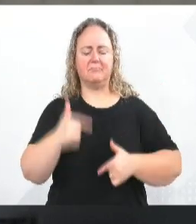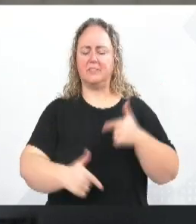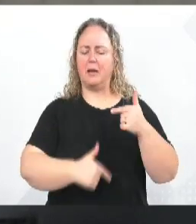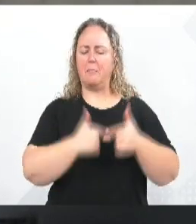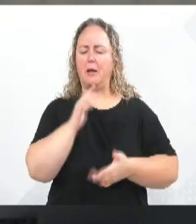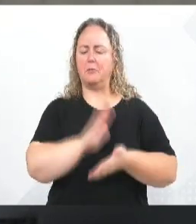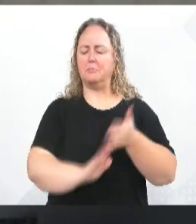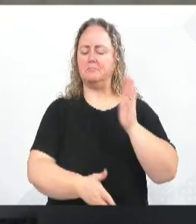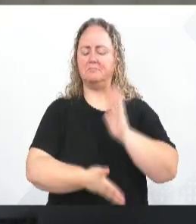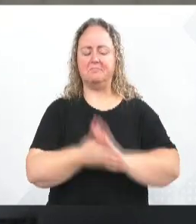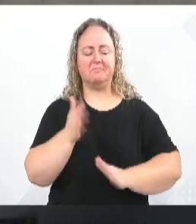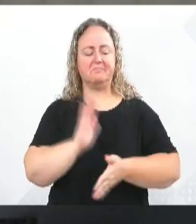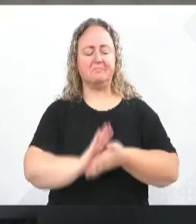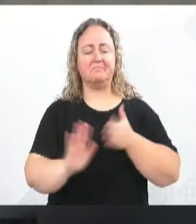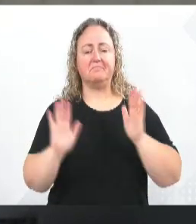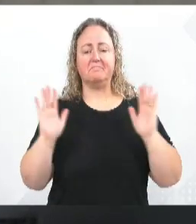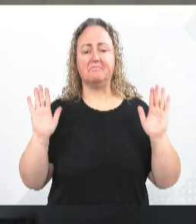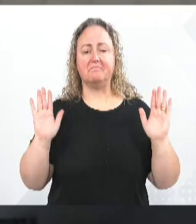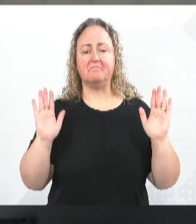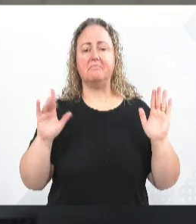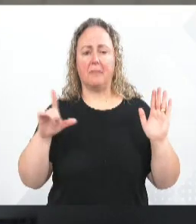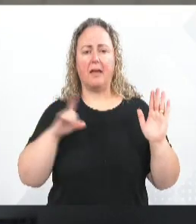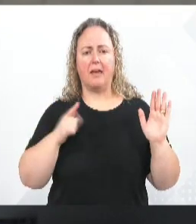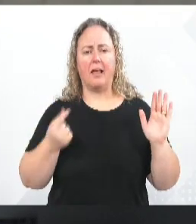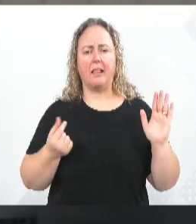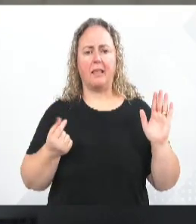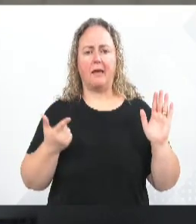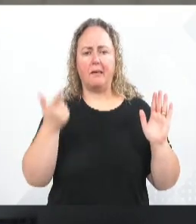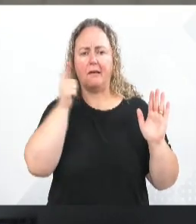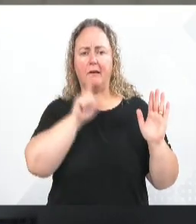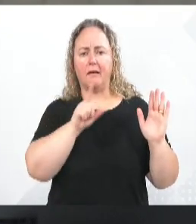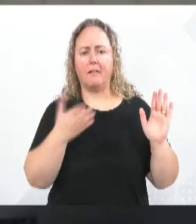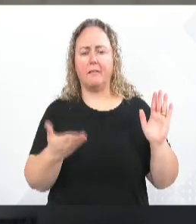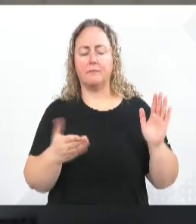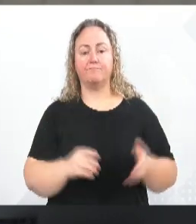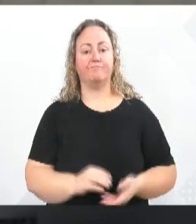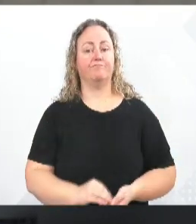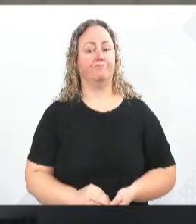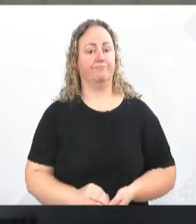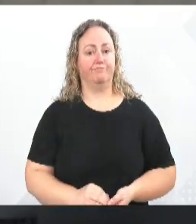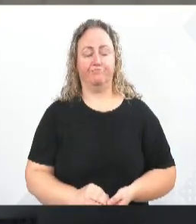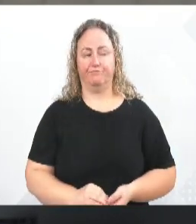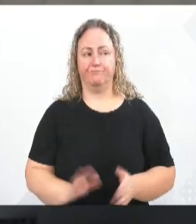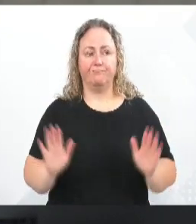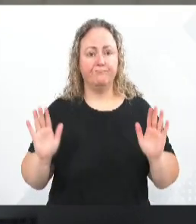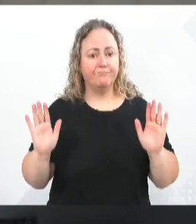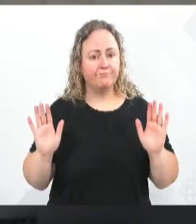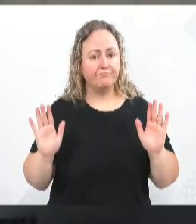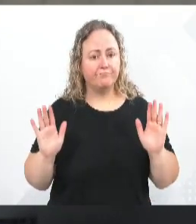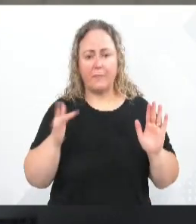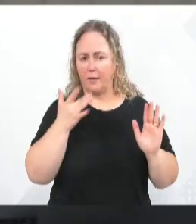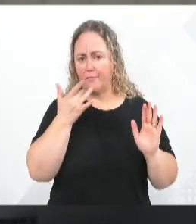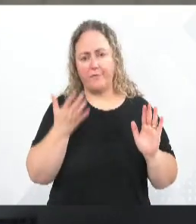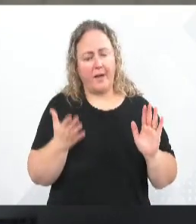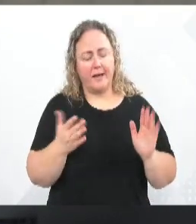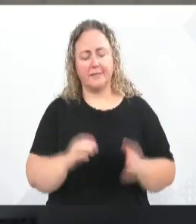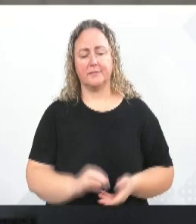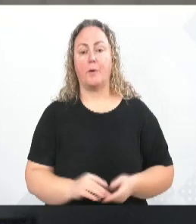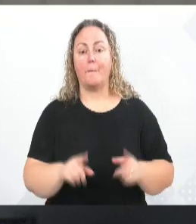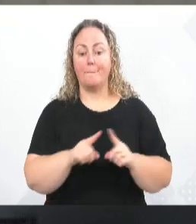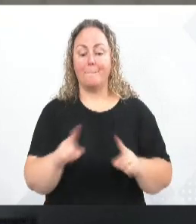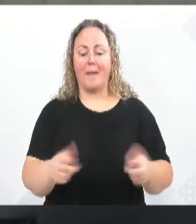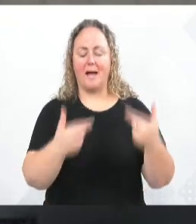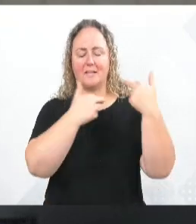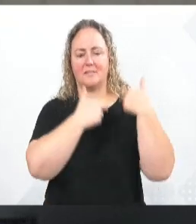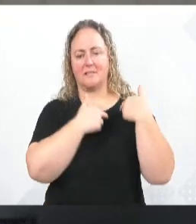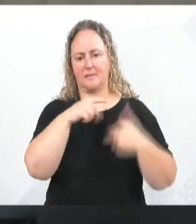a comunidade e ainda, além disso, ainda ganha dinheiro público. Aí fica fácil ter rentabilidade. O problema é que nós temos responsabilidades